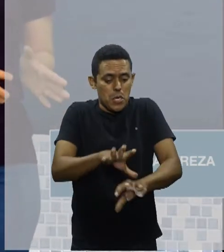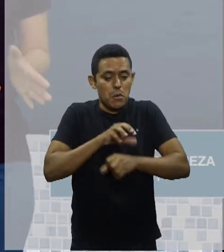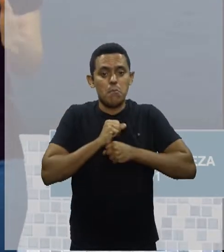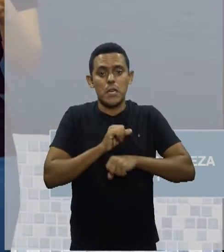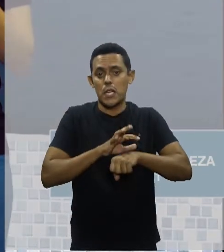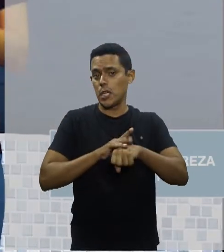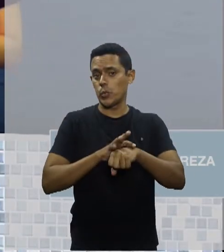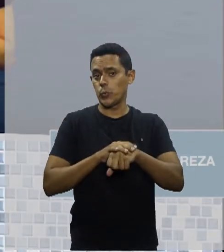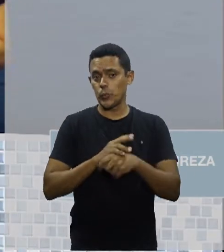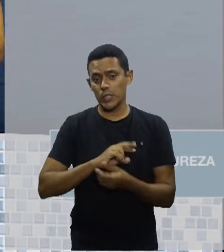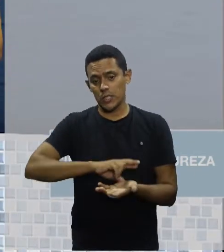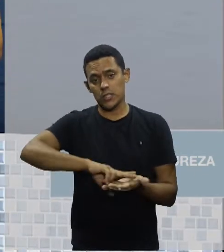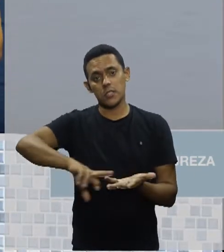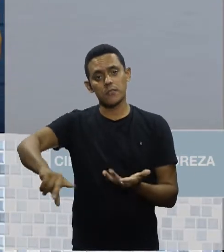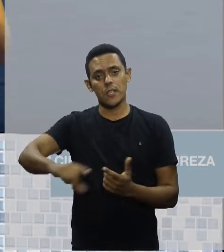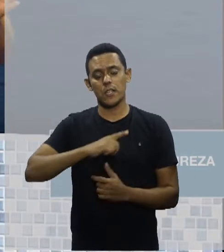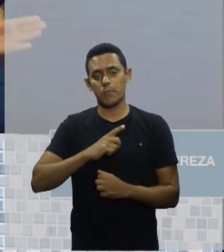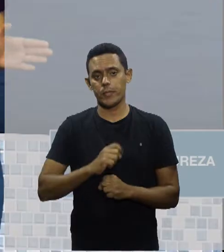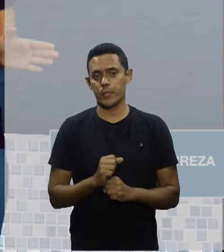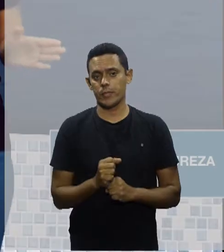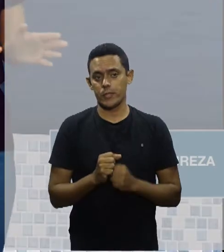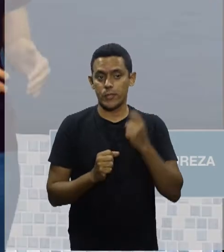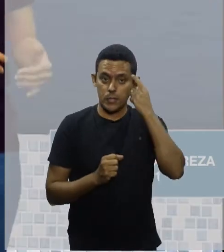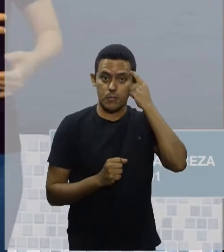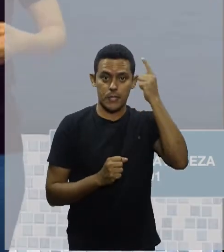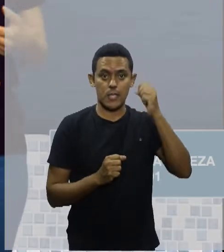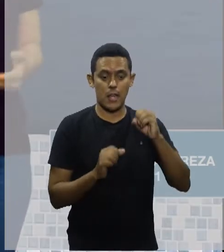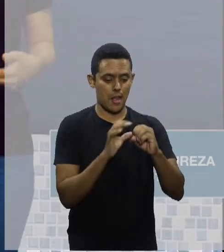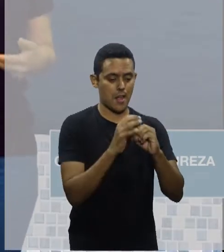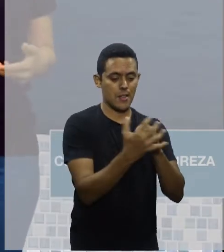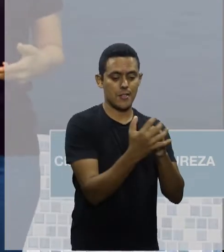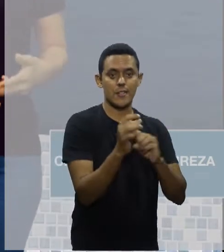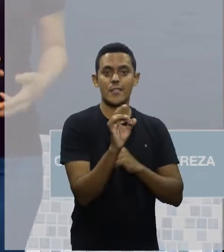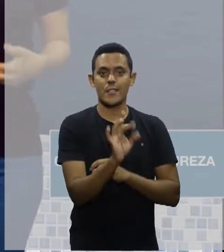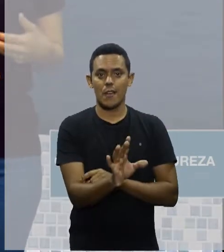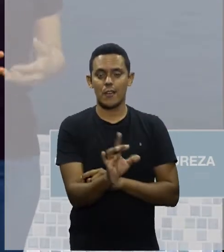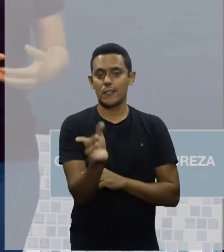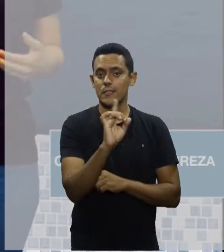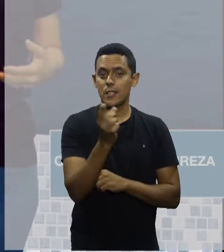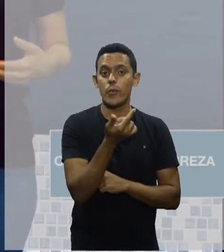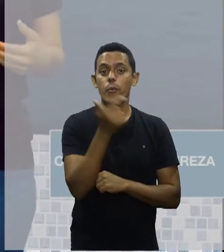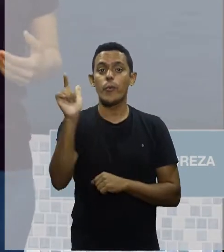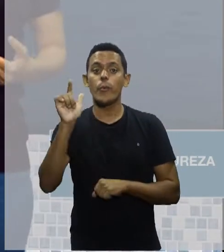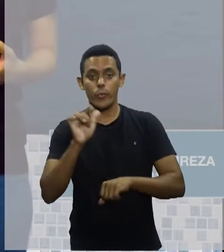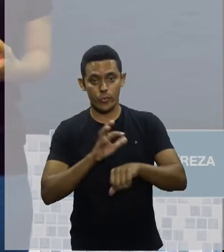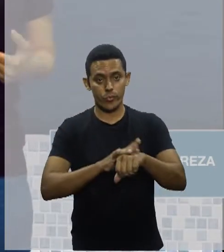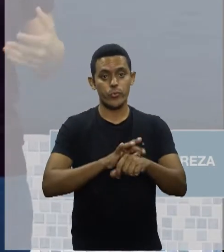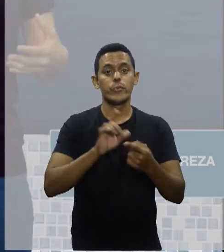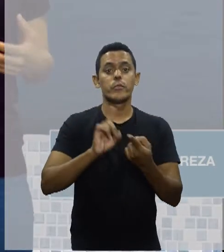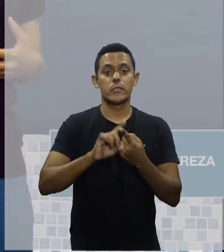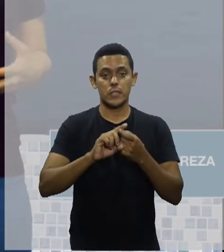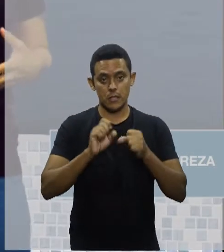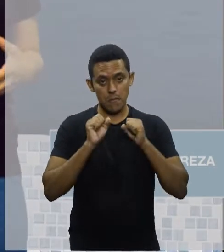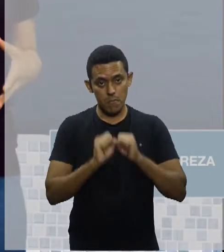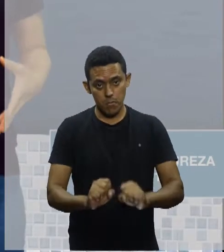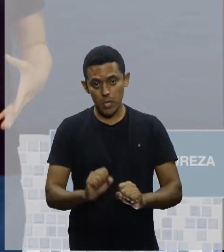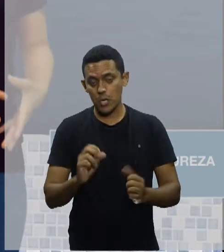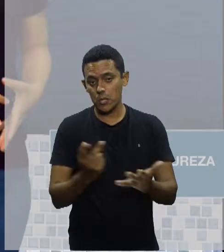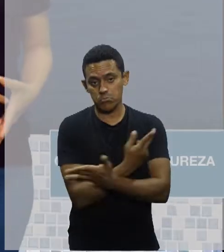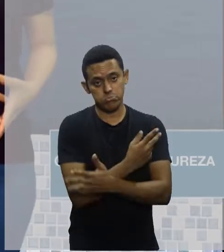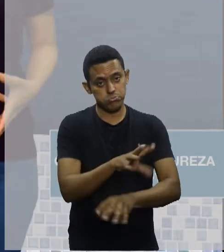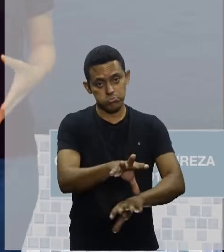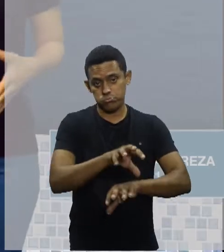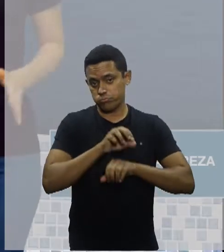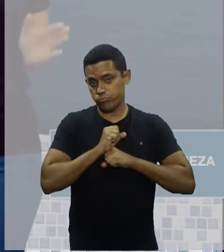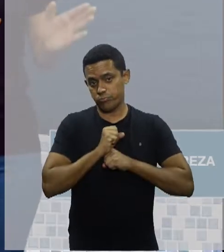né? Então, além do coronavírus, é o que eu estou falando para vocês, existem outras doenças que também podem ser transmitidas através do compartilhamento